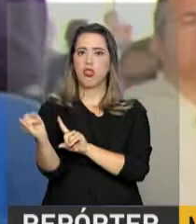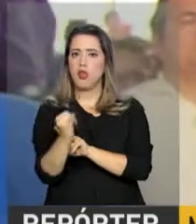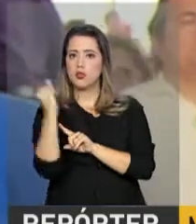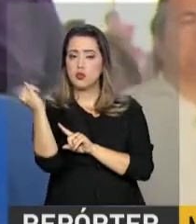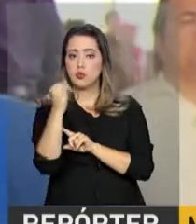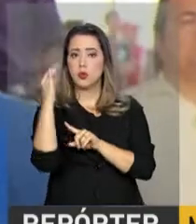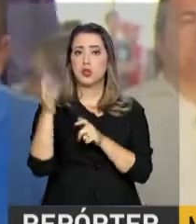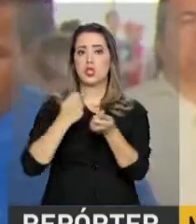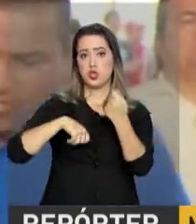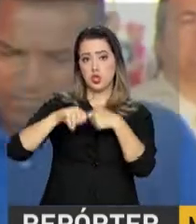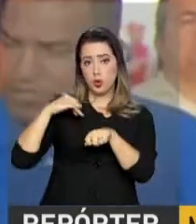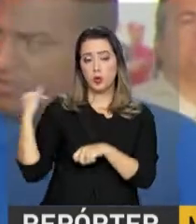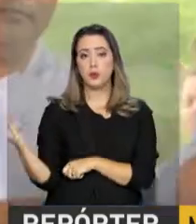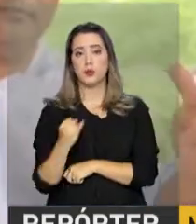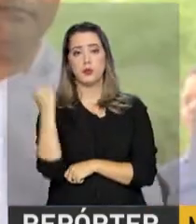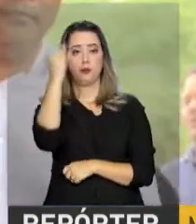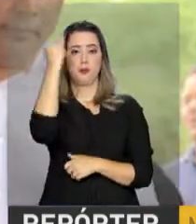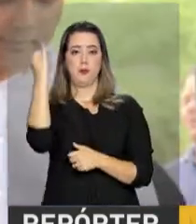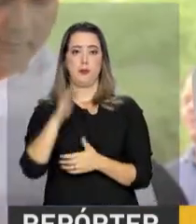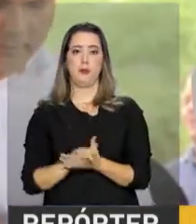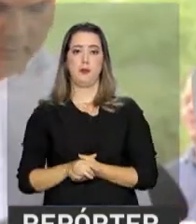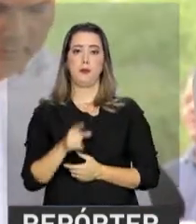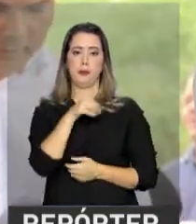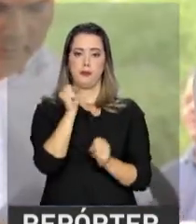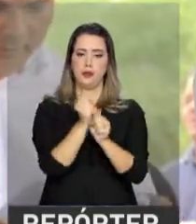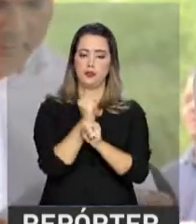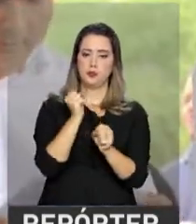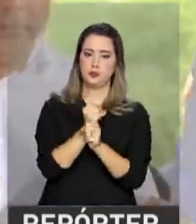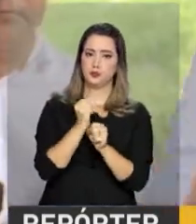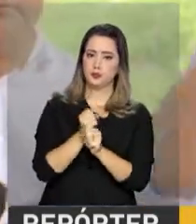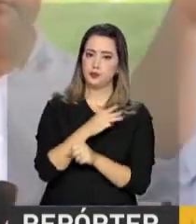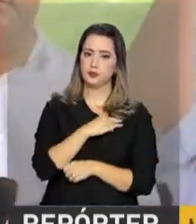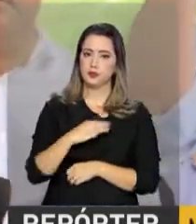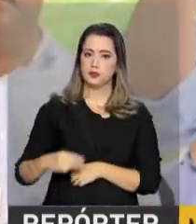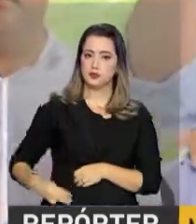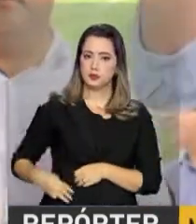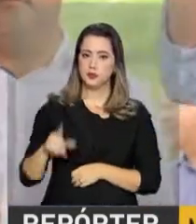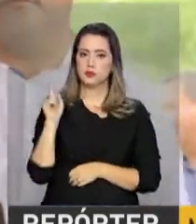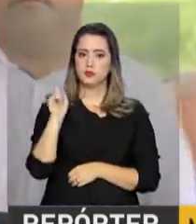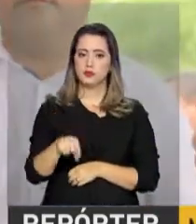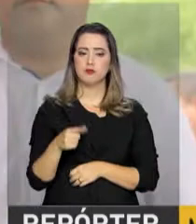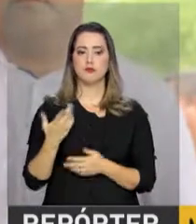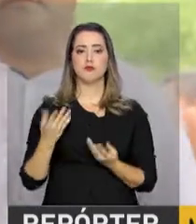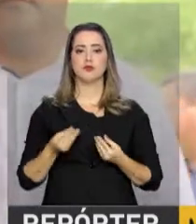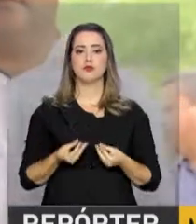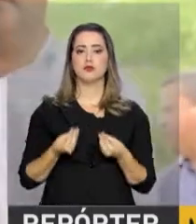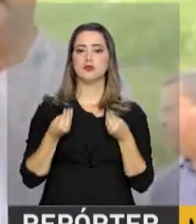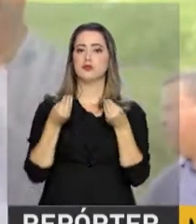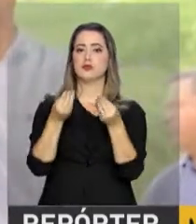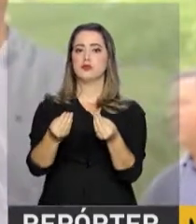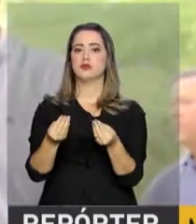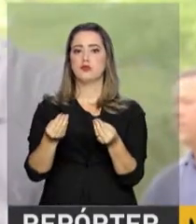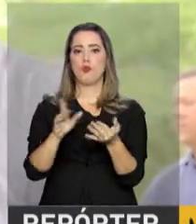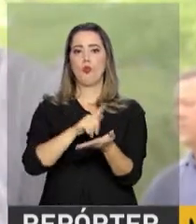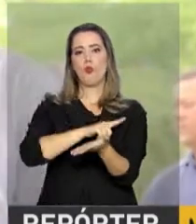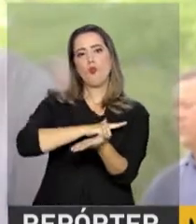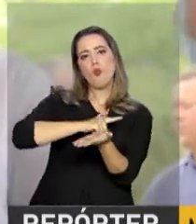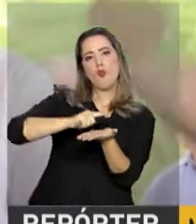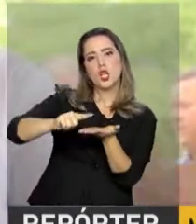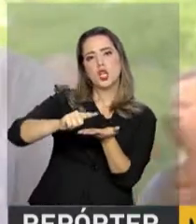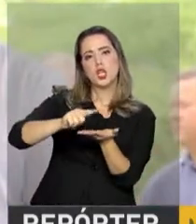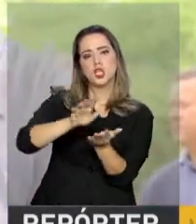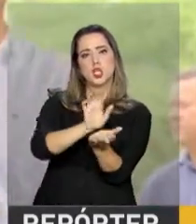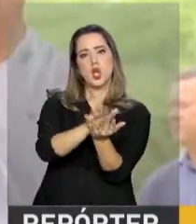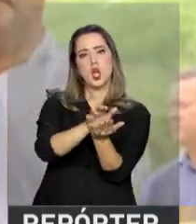muito grande, né, em toda essa região. Essa obra, ministro Maurício Quintela, ela traz o sertão de